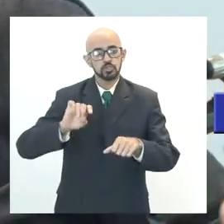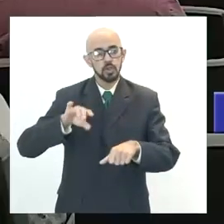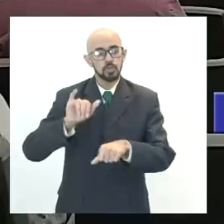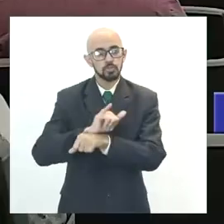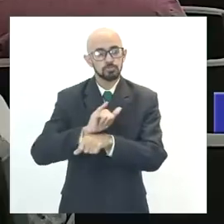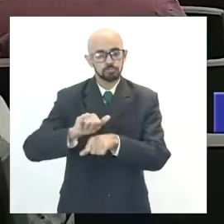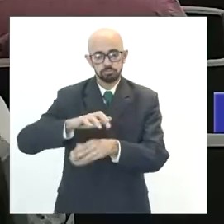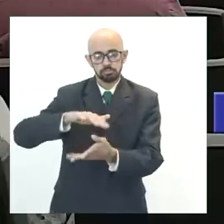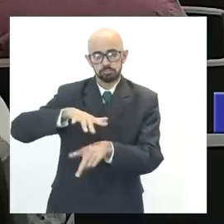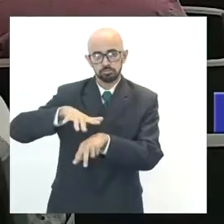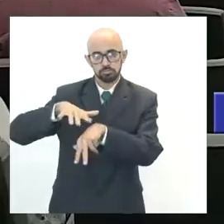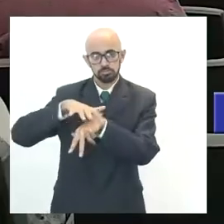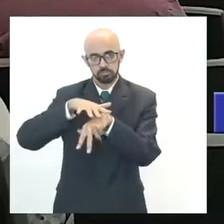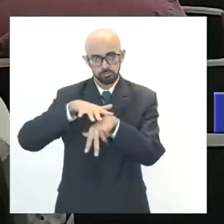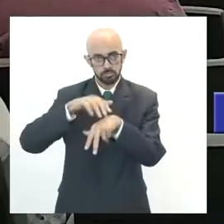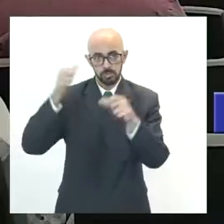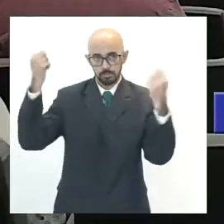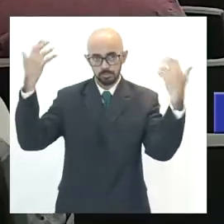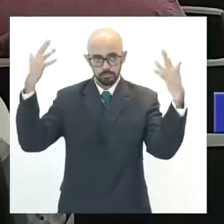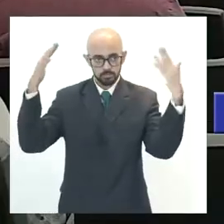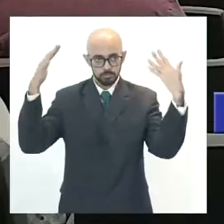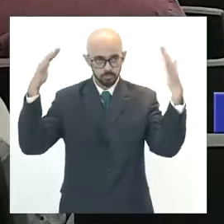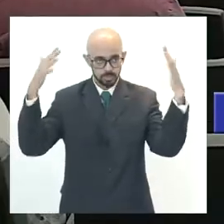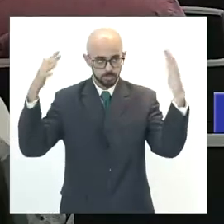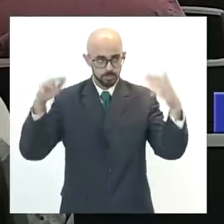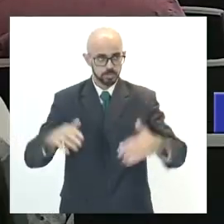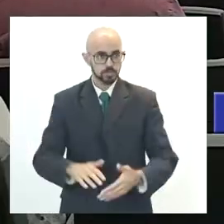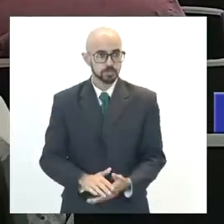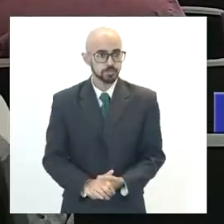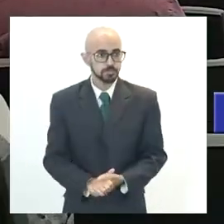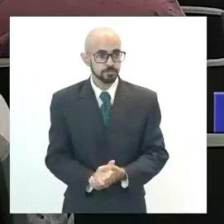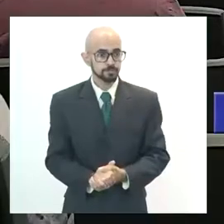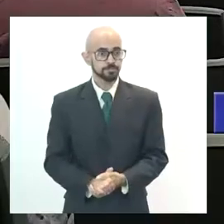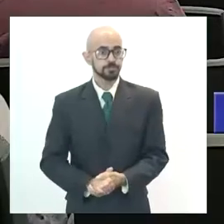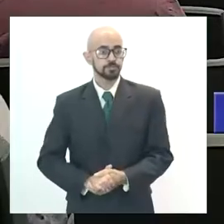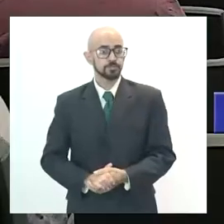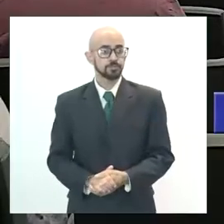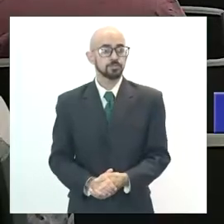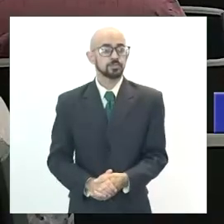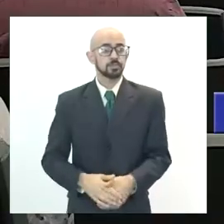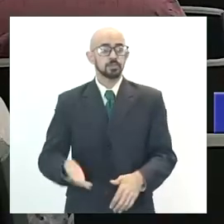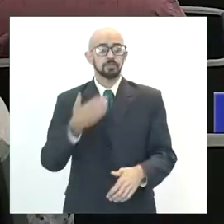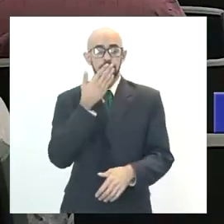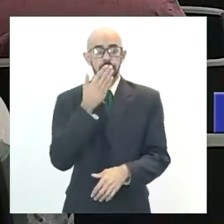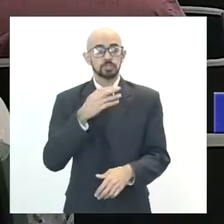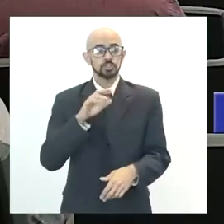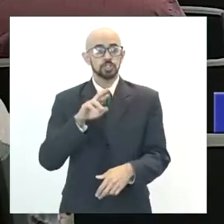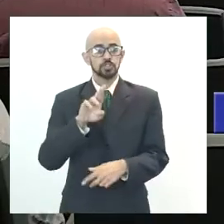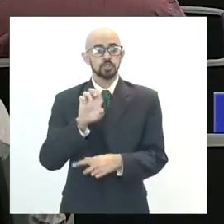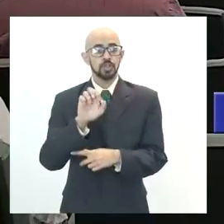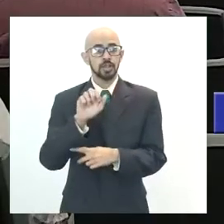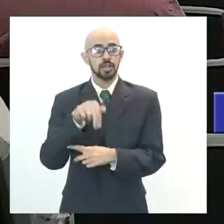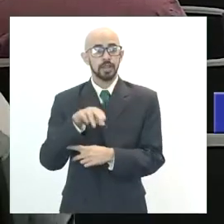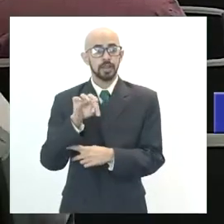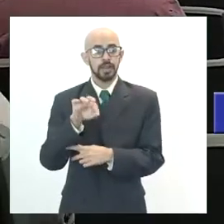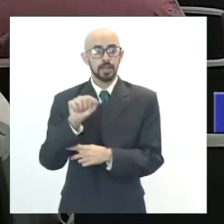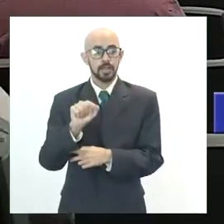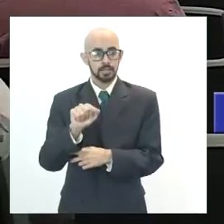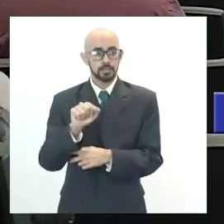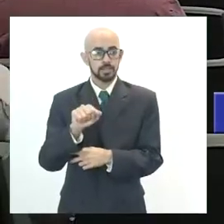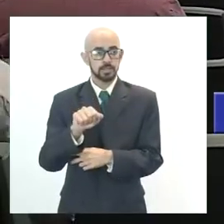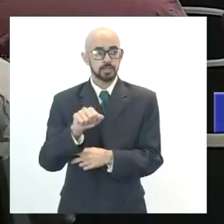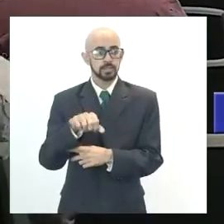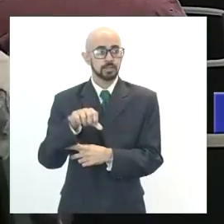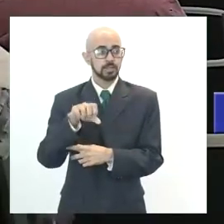obrigado sujo eu vou saber expulsar os demais membros aqui da mesma semana Renata Martins professora da as